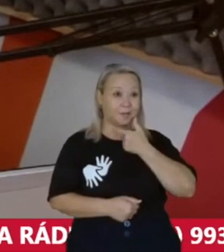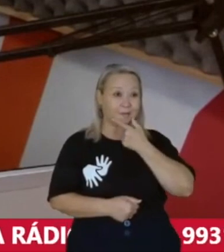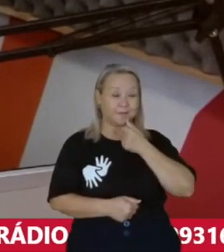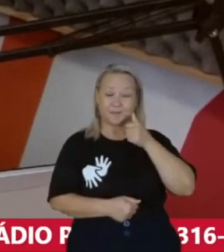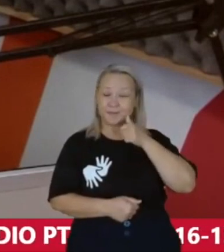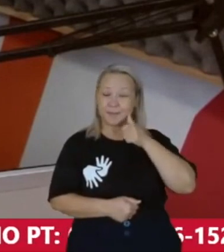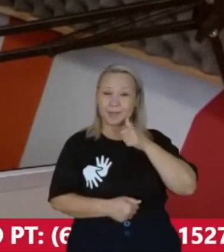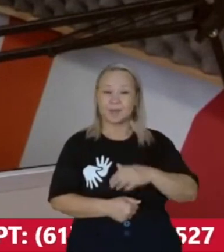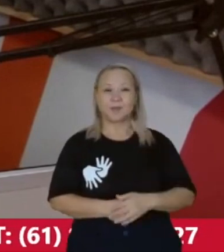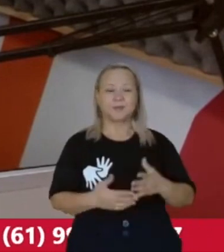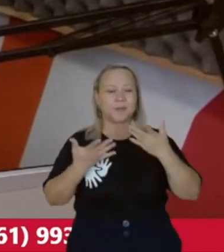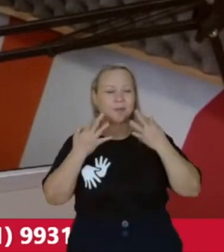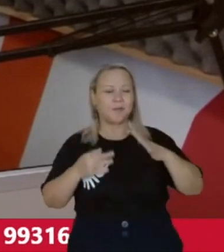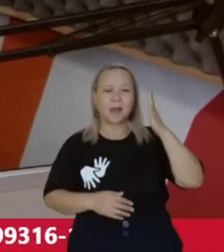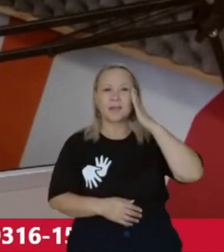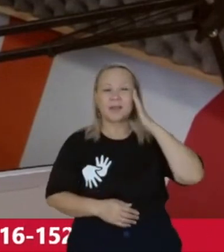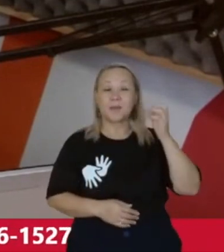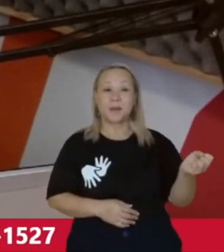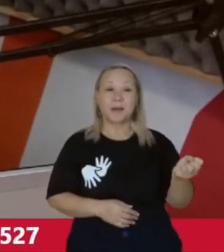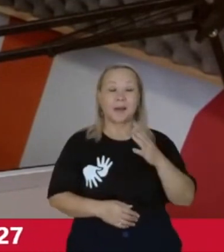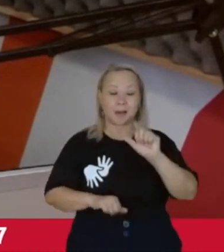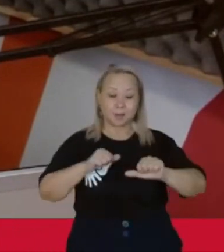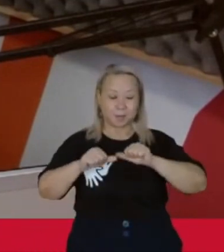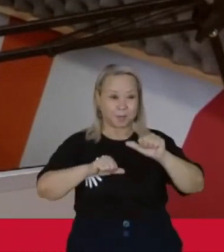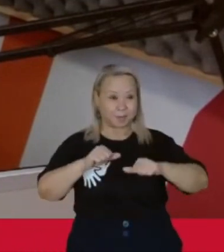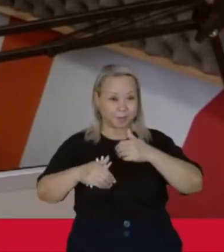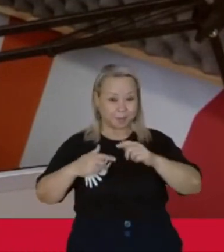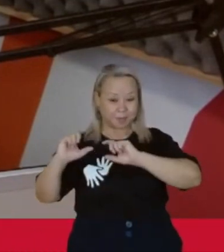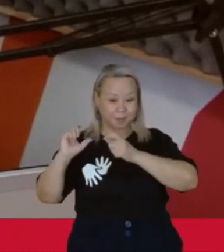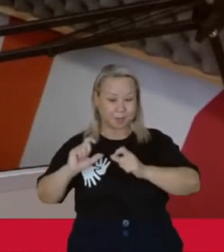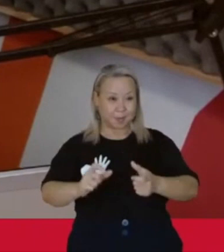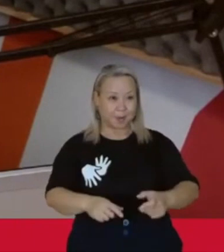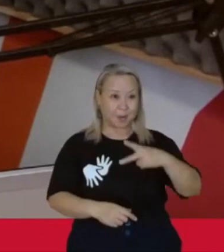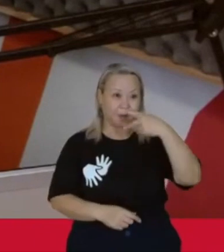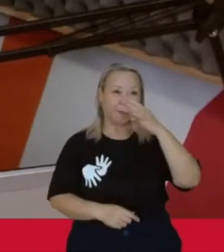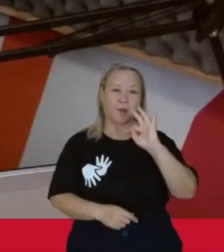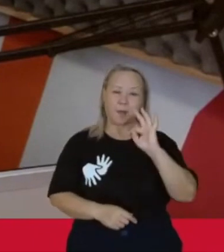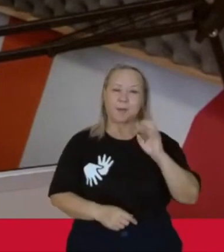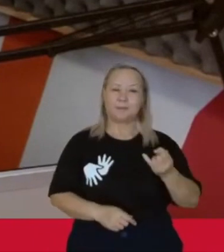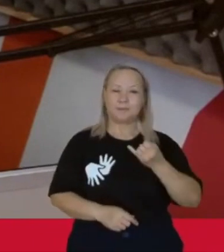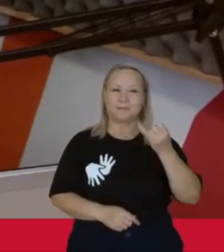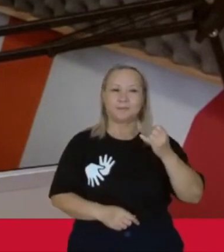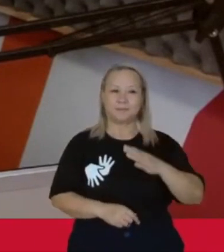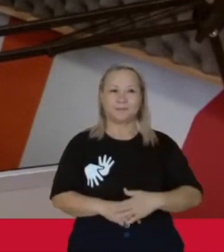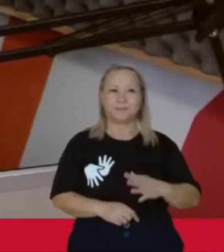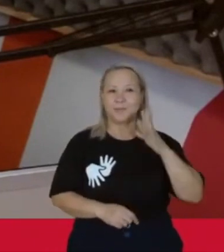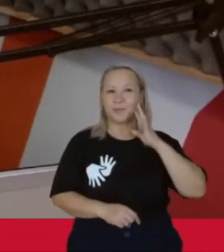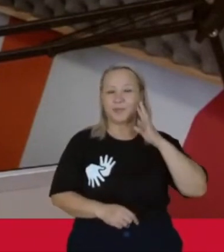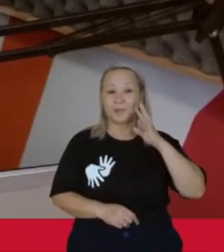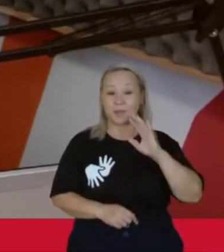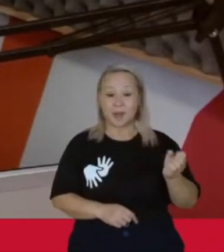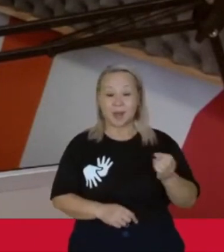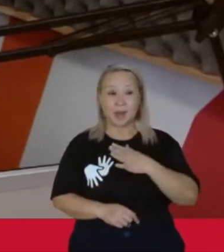gente fica tão feliz em saber que essa nova geração, né, Lude, do PT vai dar o que falar. É uma nova